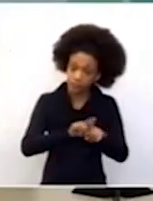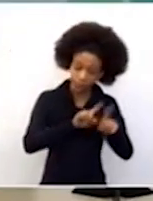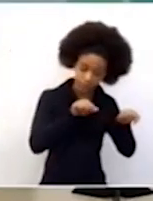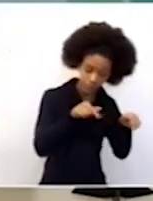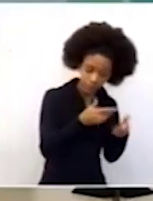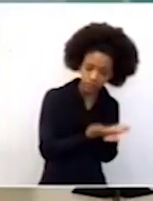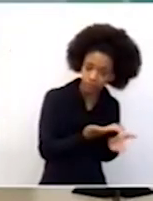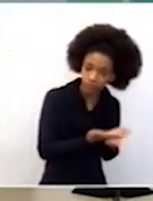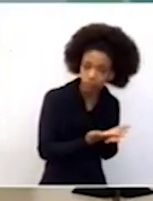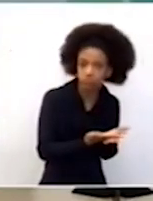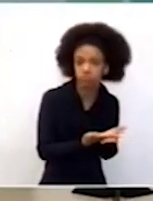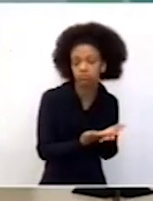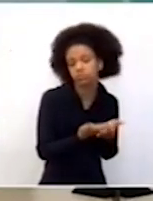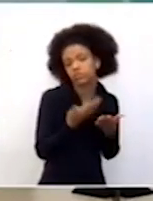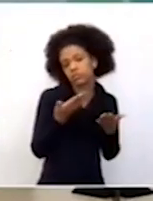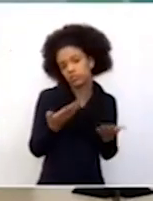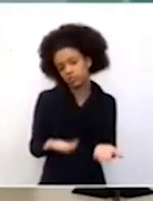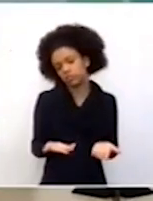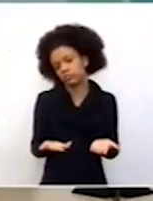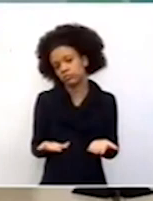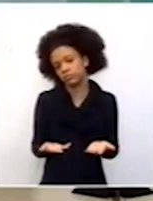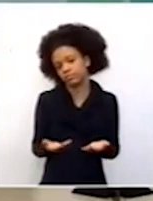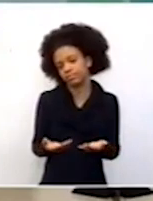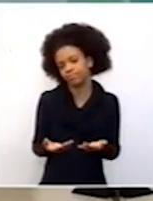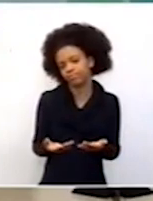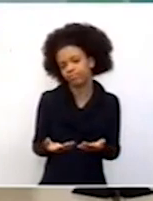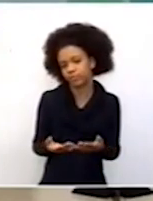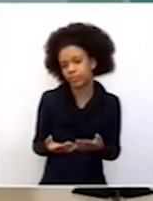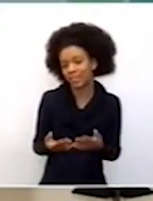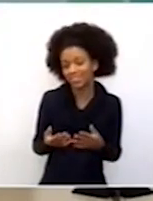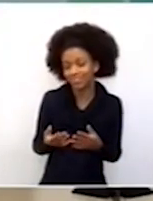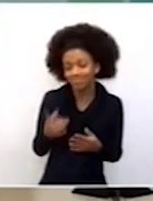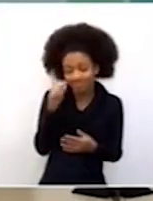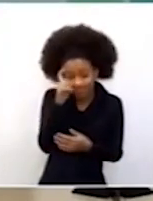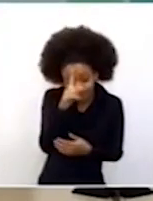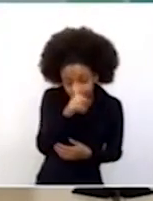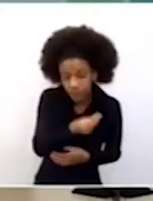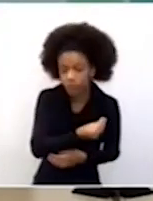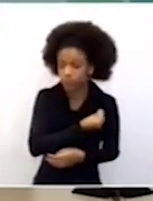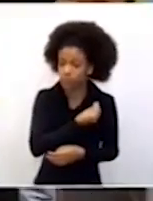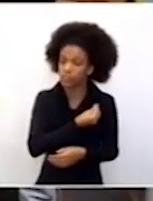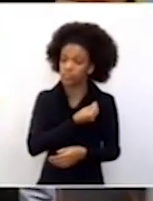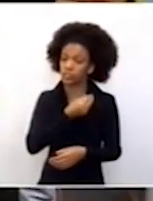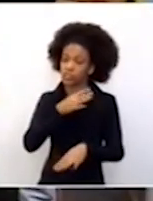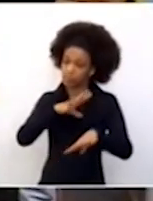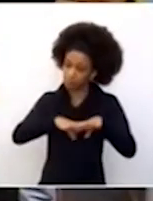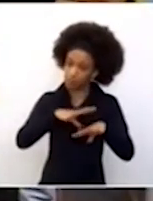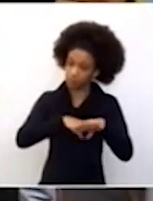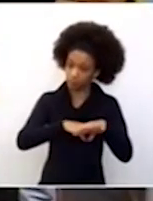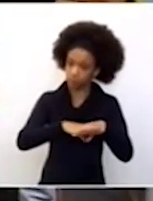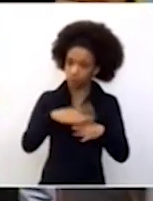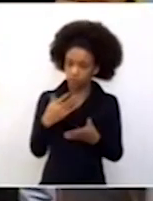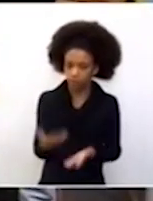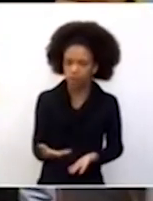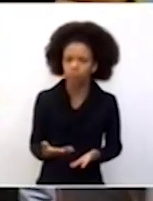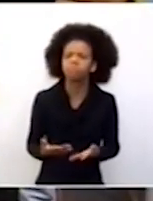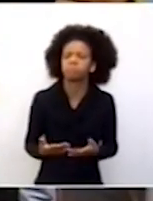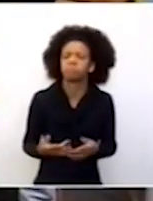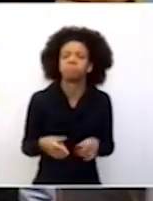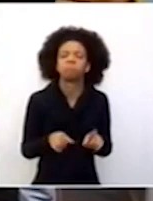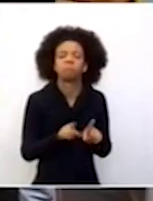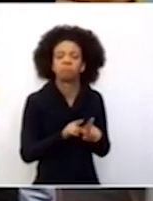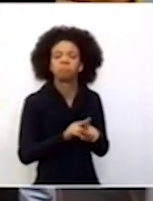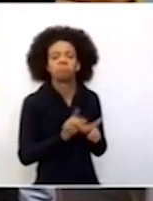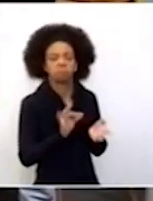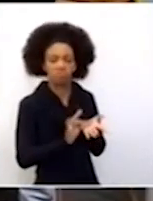de aula acerca dessa questão tão complexa que é a matemática. Exatamente, isso é um desafio. E que